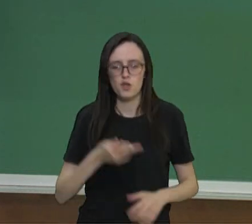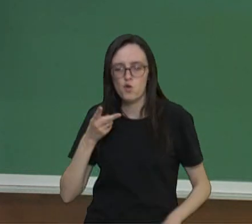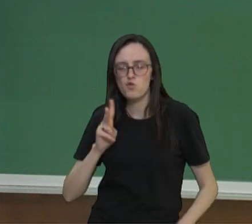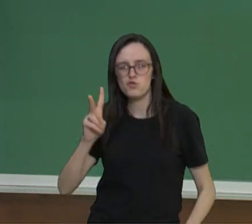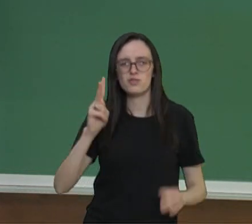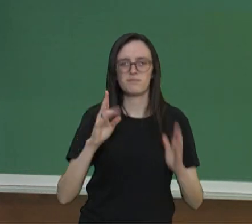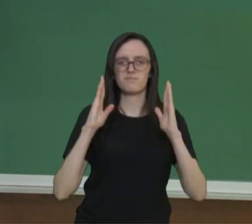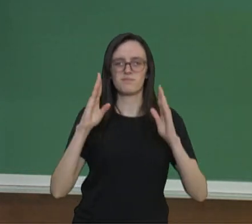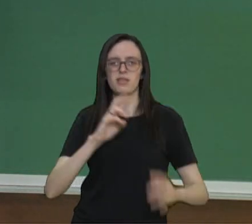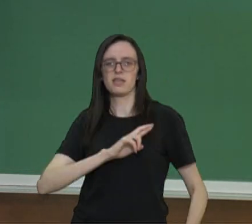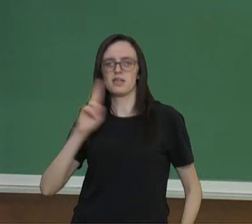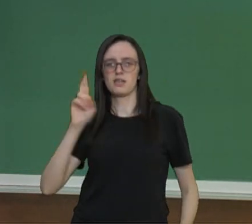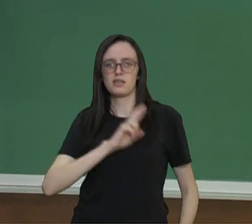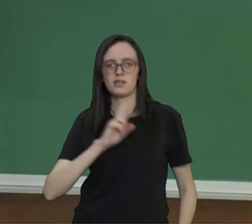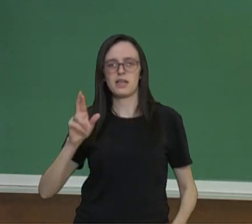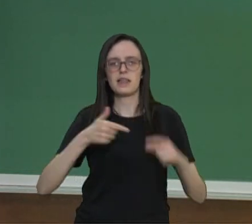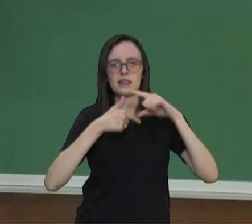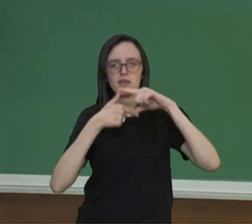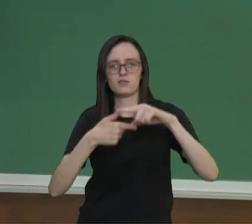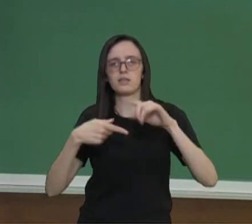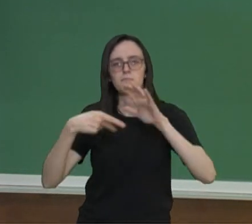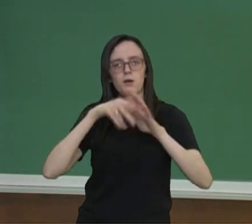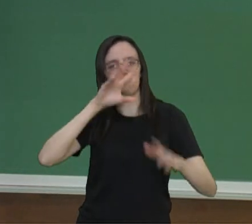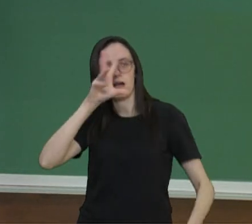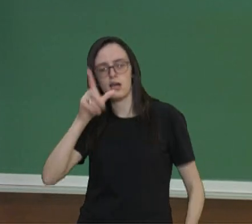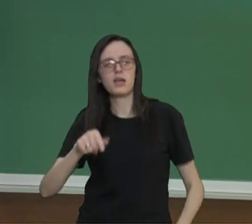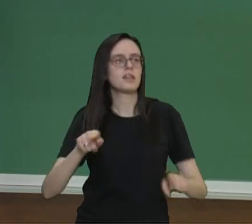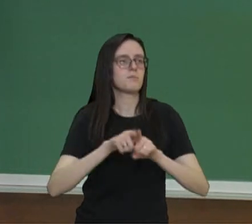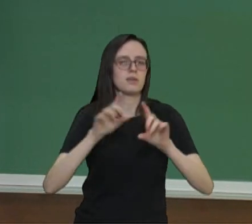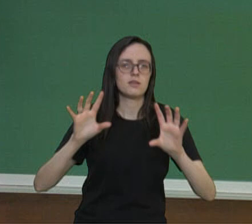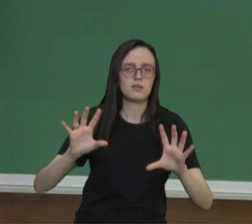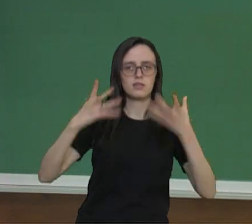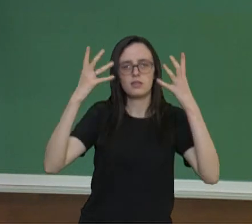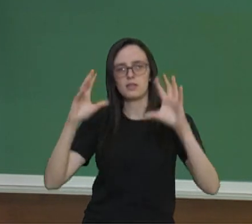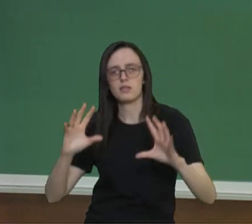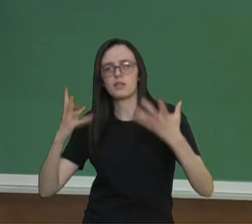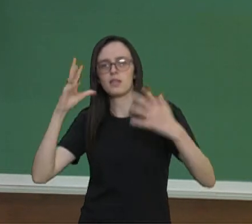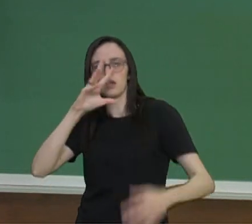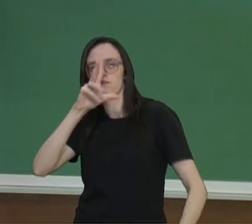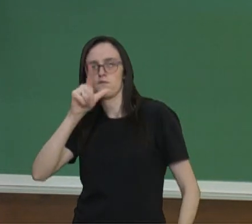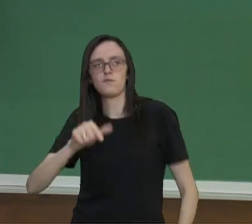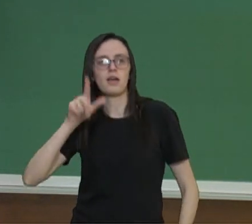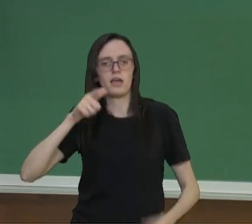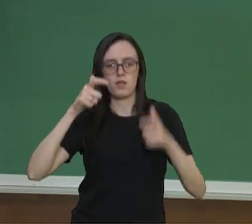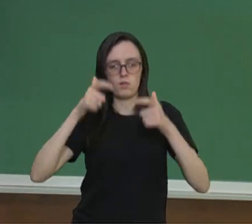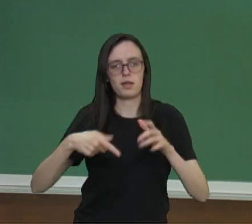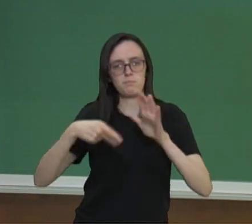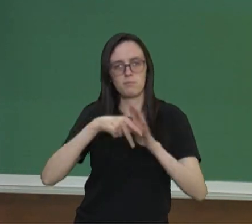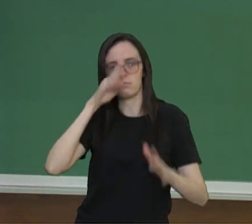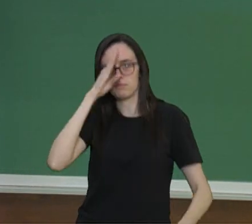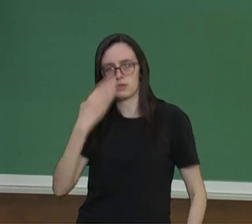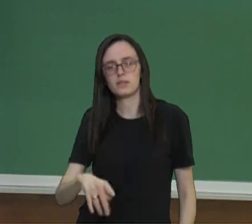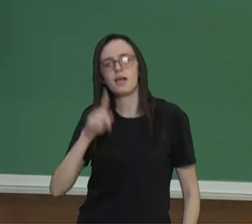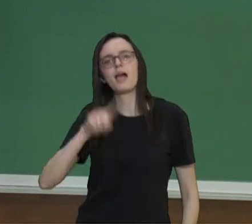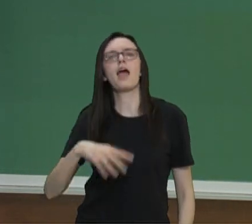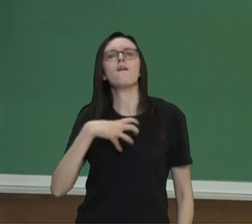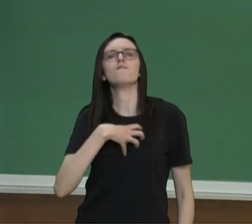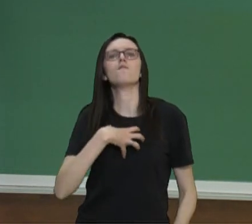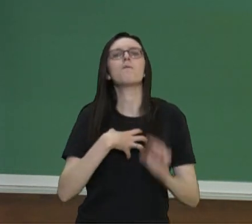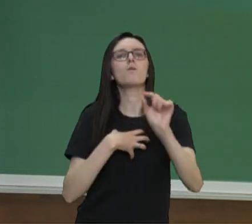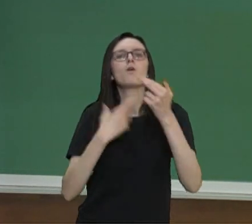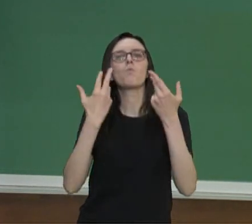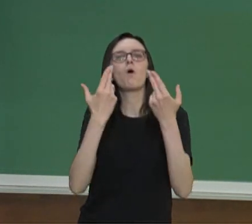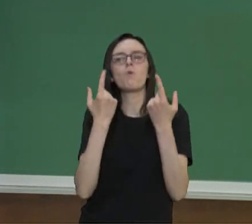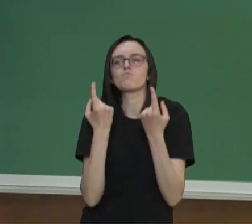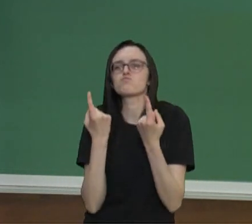das práticas religiosas tradicionais africanas e de festejos africanos em território brasileiro é uma forma de